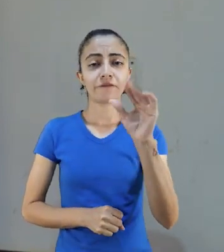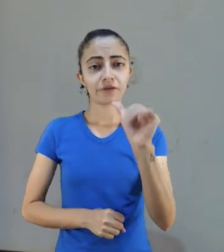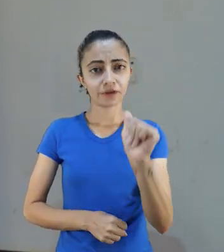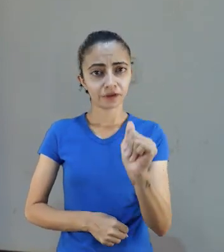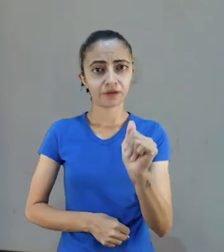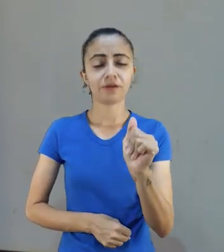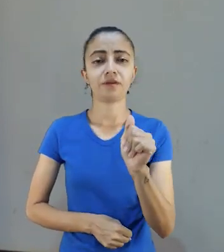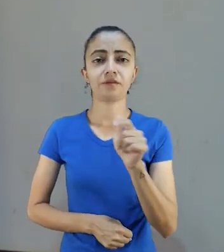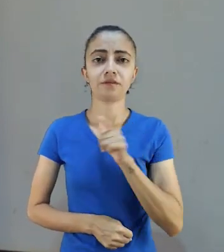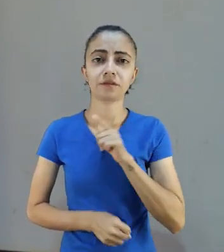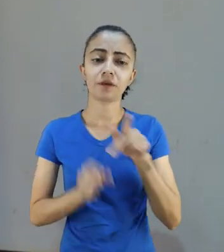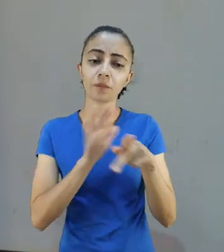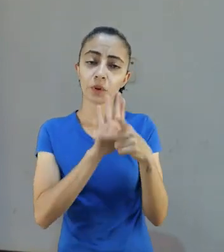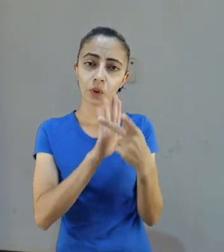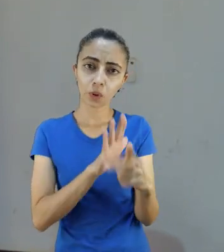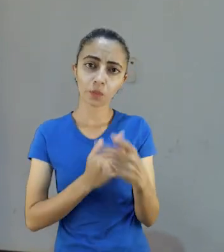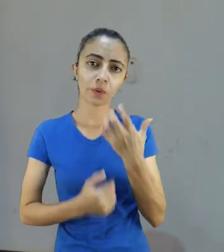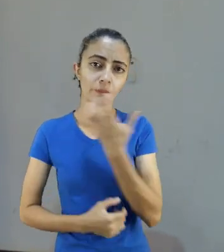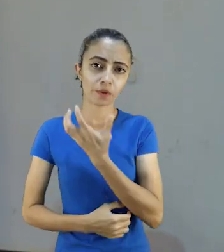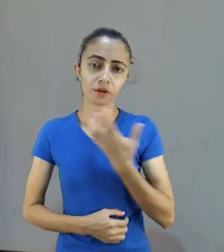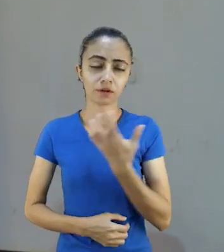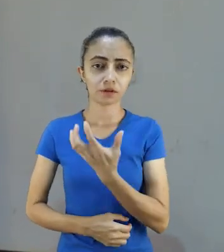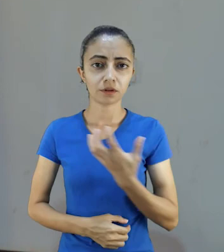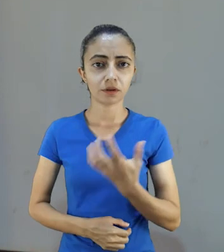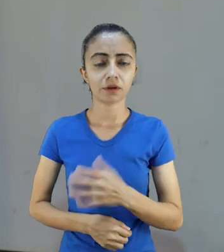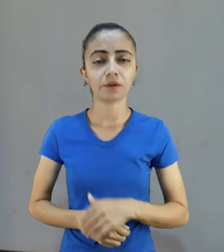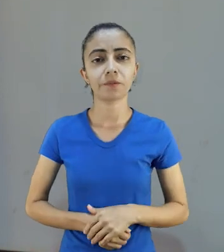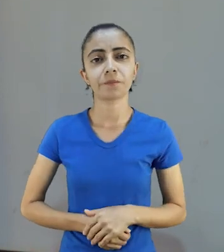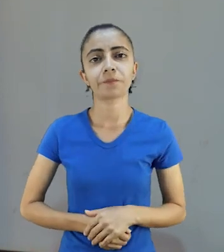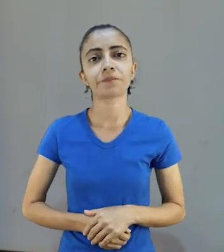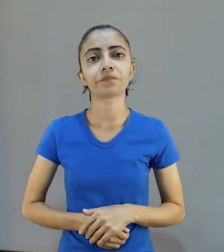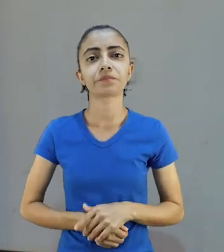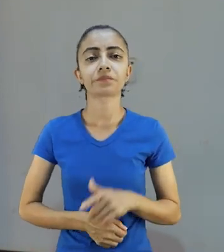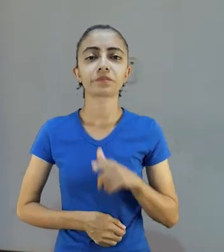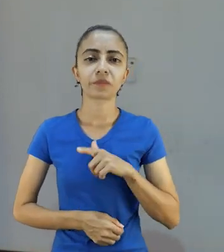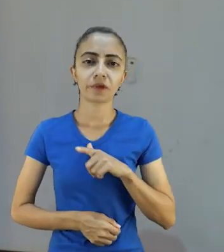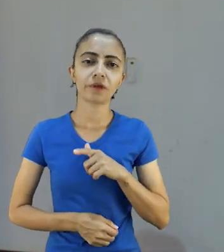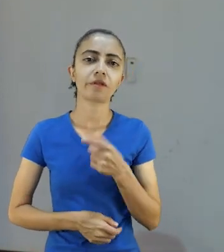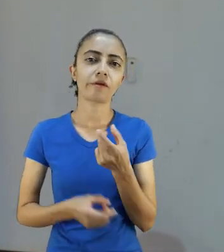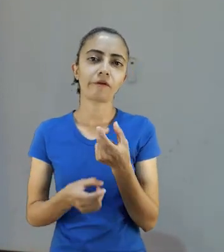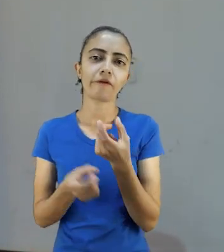Tem as fitas natalinas, né? Ou também de juta, que já vende a fita, né?